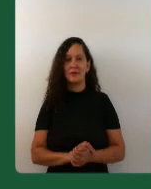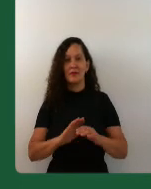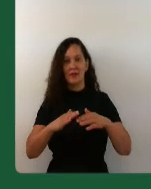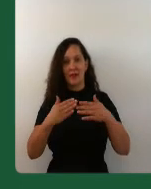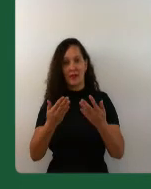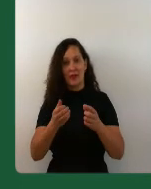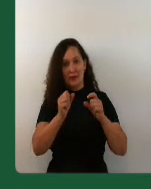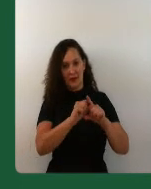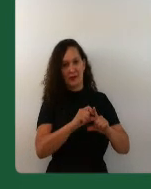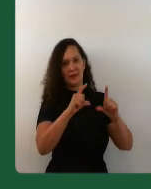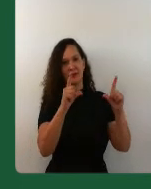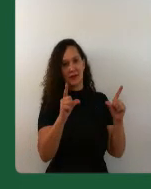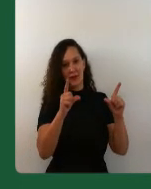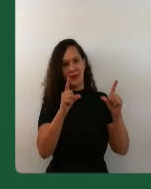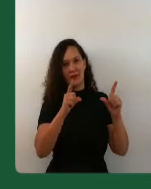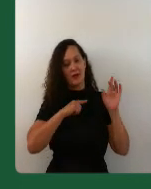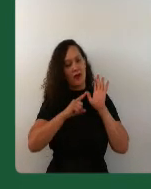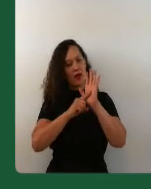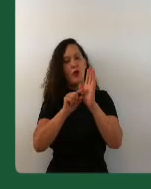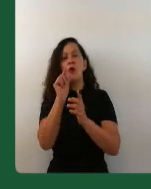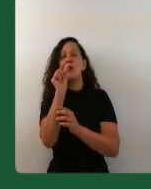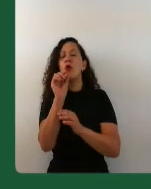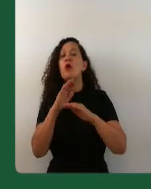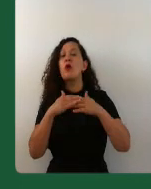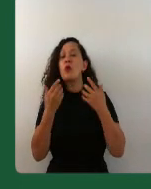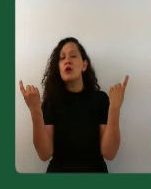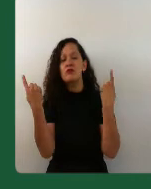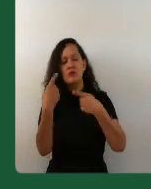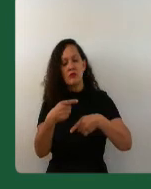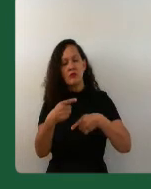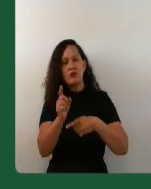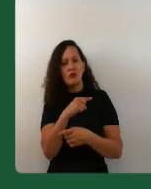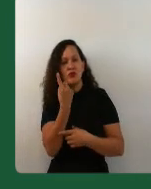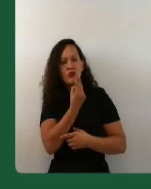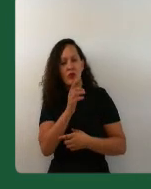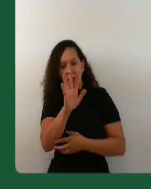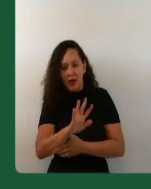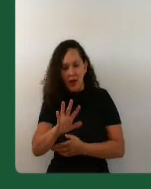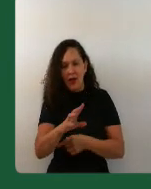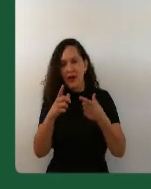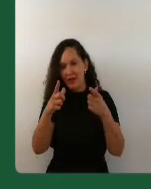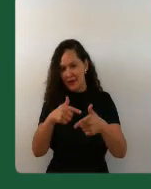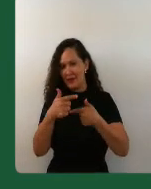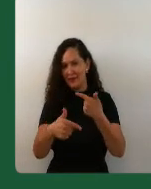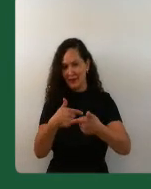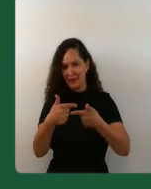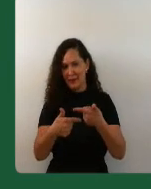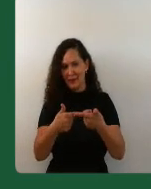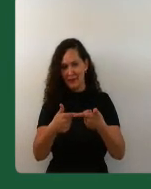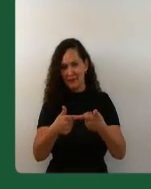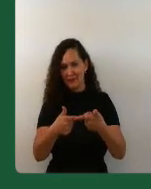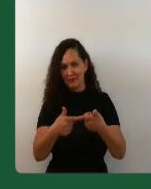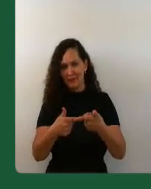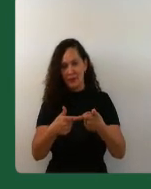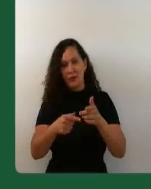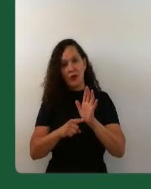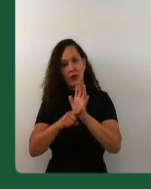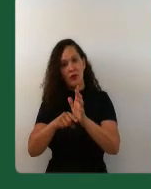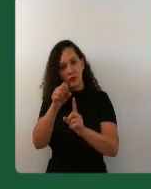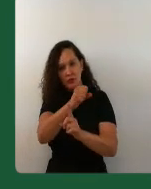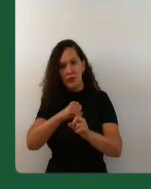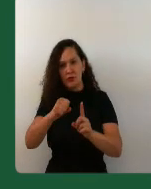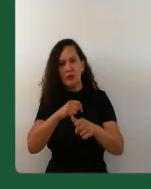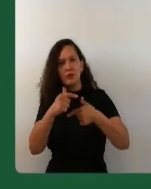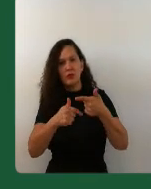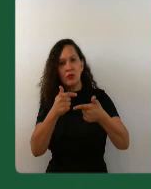Nesse slide, eu coloquei um pouquinho quais são os desafios do nosso setor, né? O serviço social é um trabalho